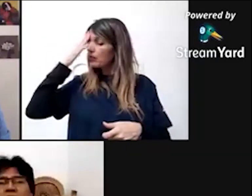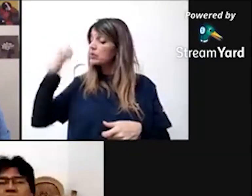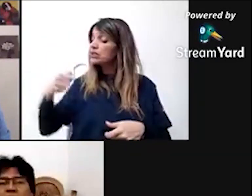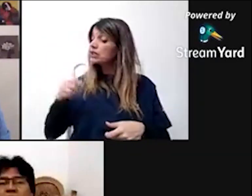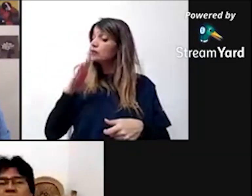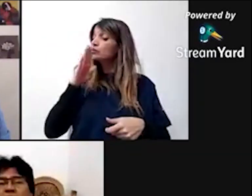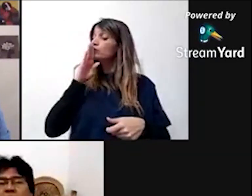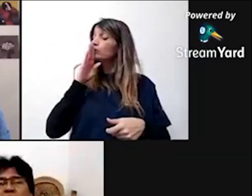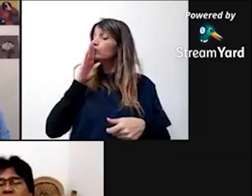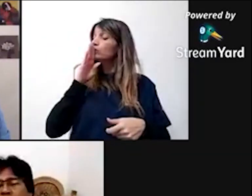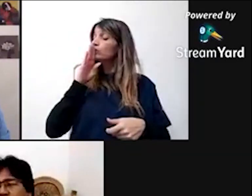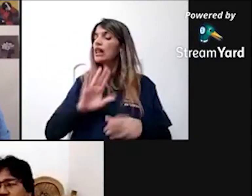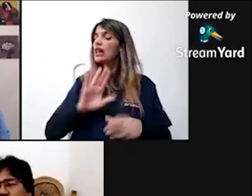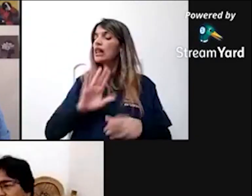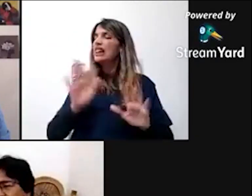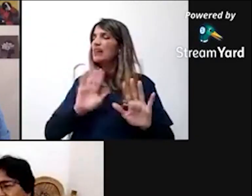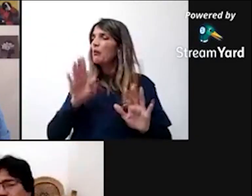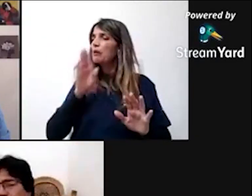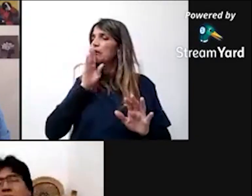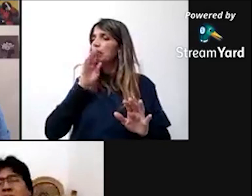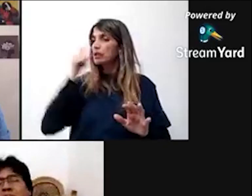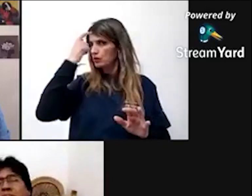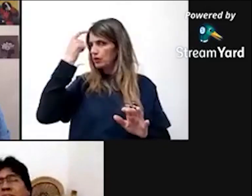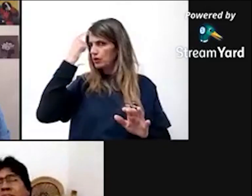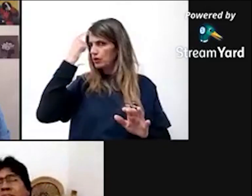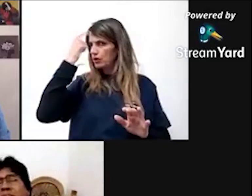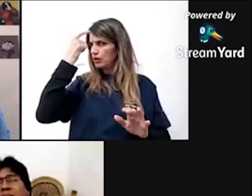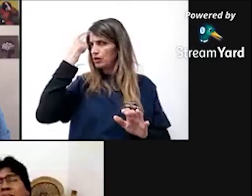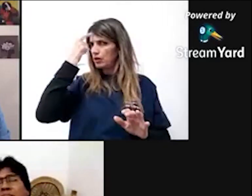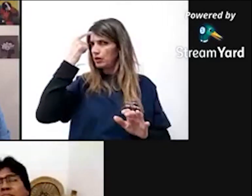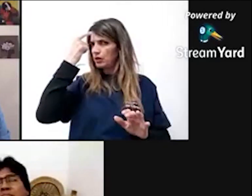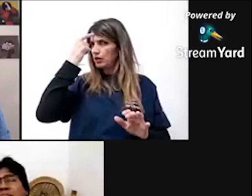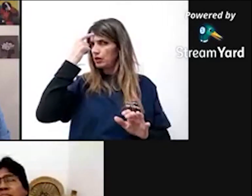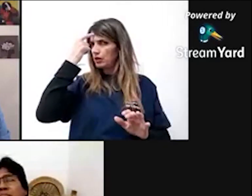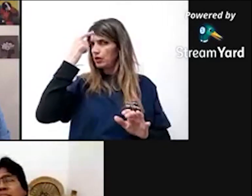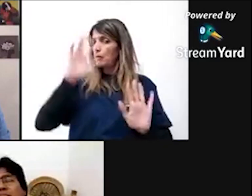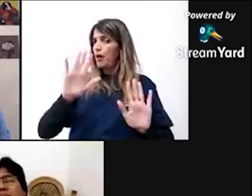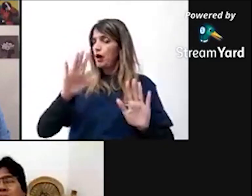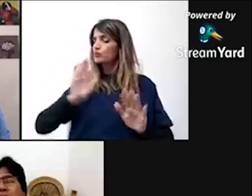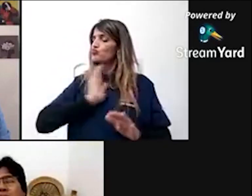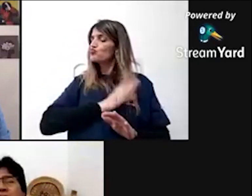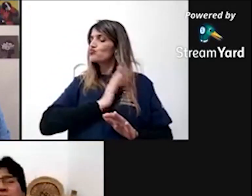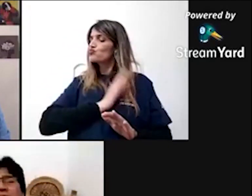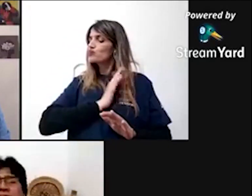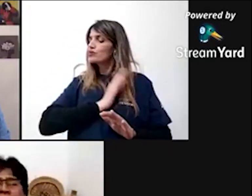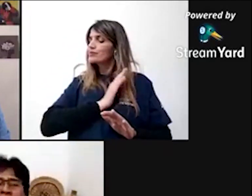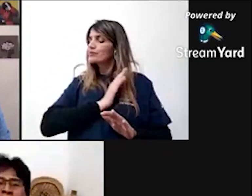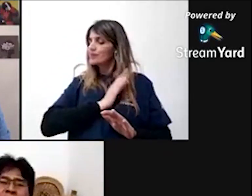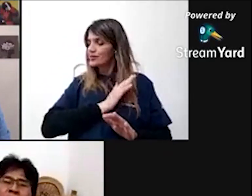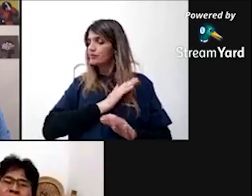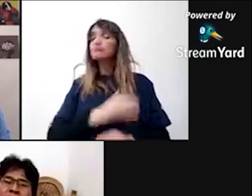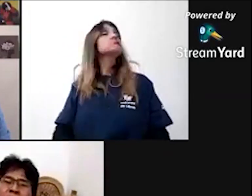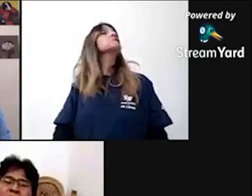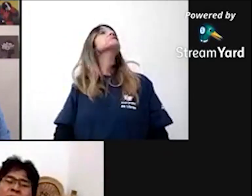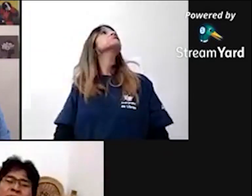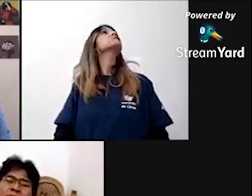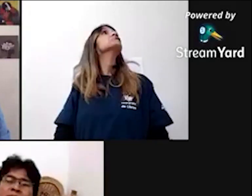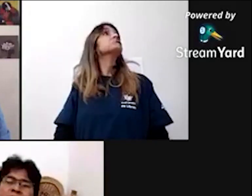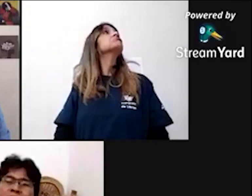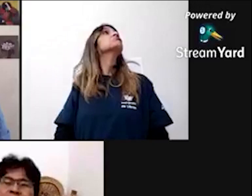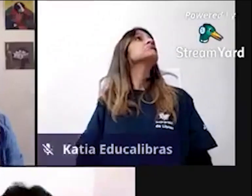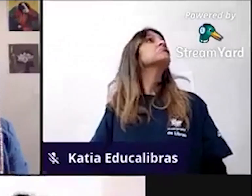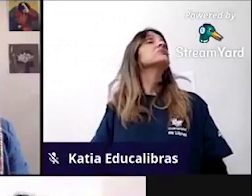Não o silêncio da cabeça, mas, sobretudo, o silêncio do coração. Porque é onde as